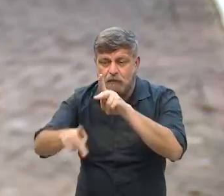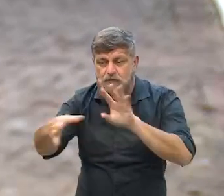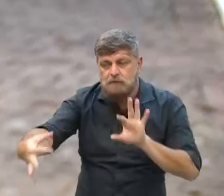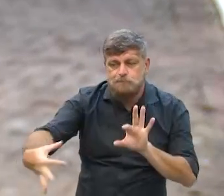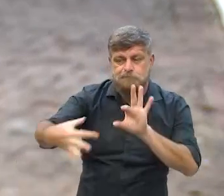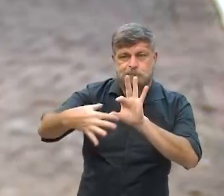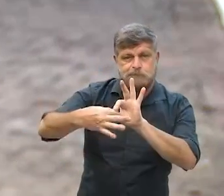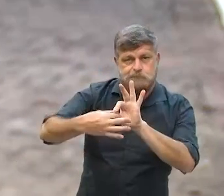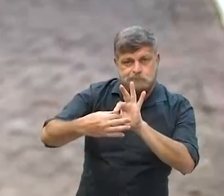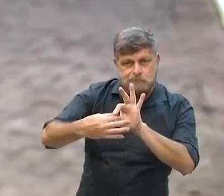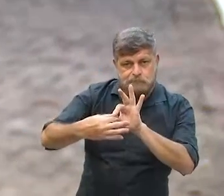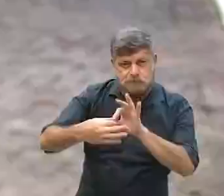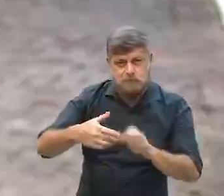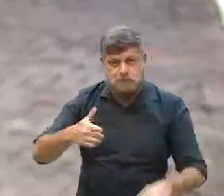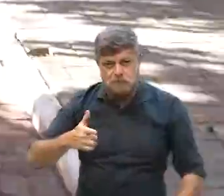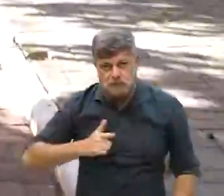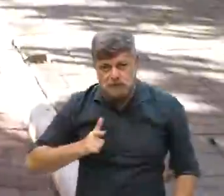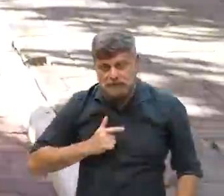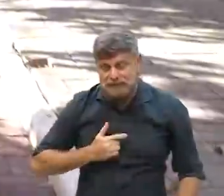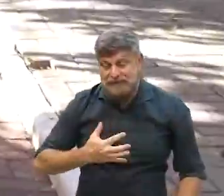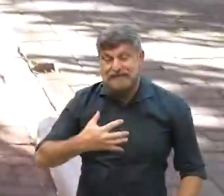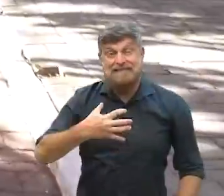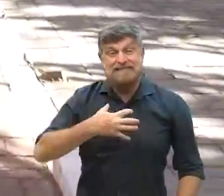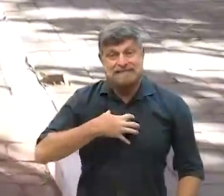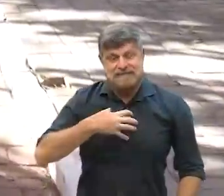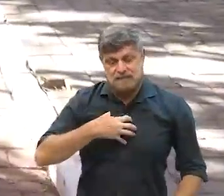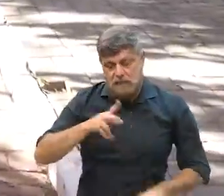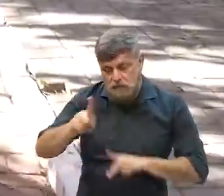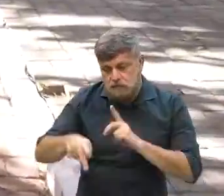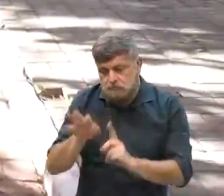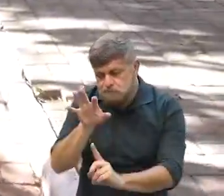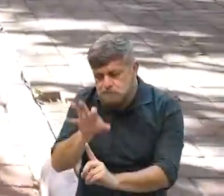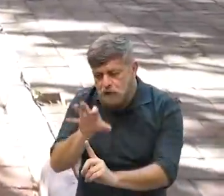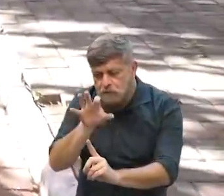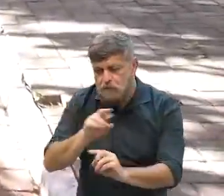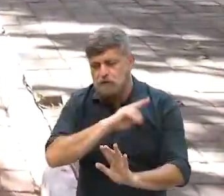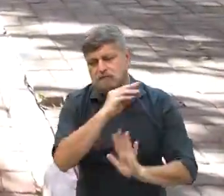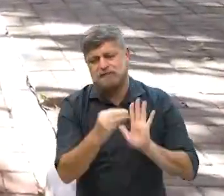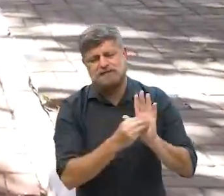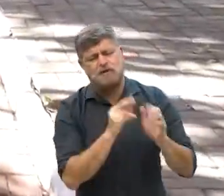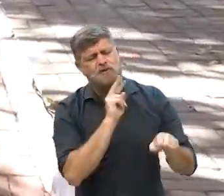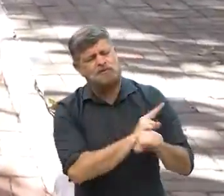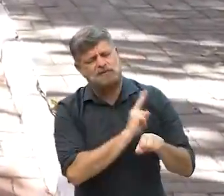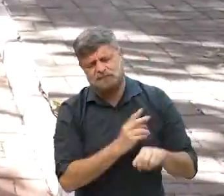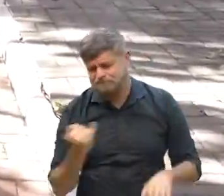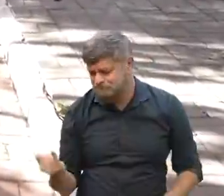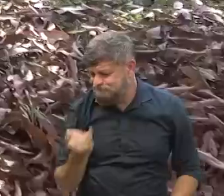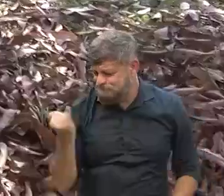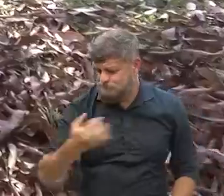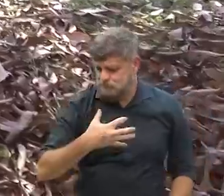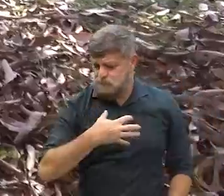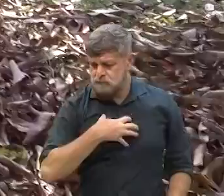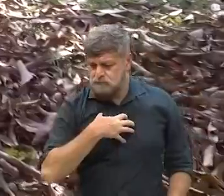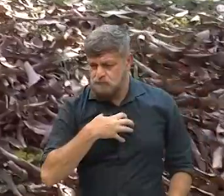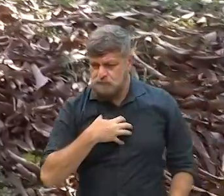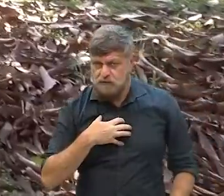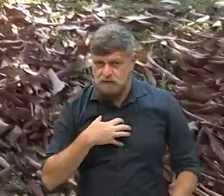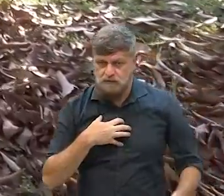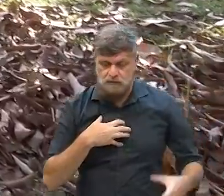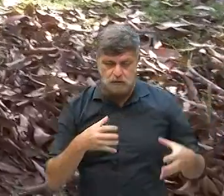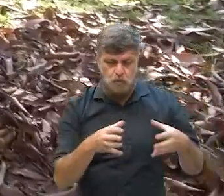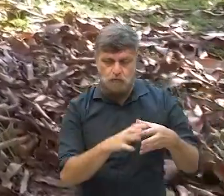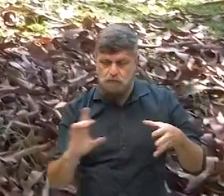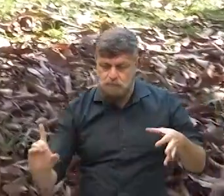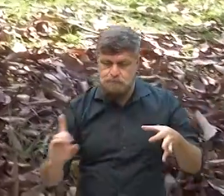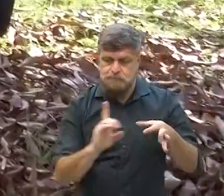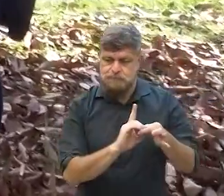né? Então, no sentido de sensibilizar a população da preservação ambiental, né? O sentimento de pertencimento. Então, assim, nós